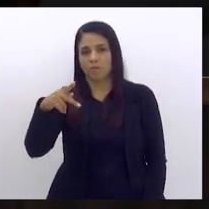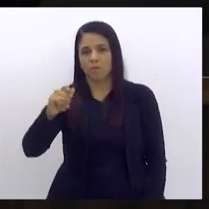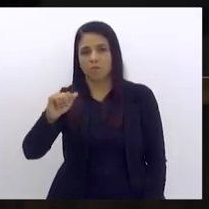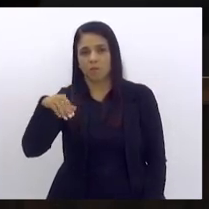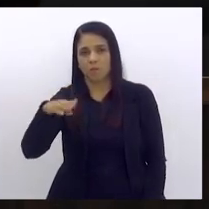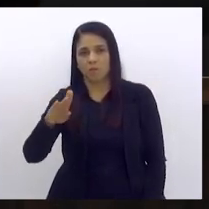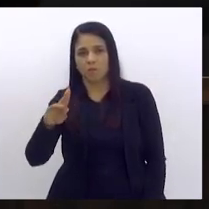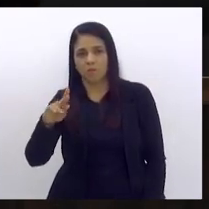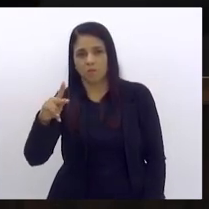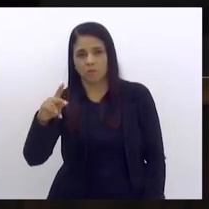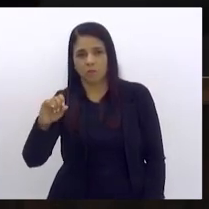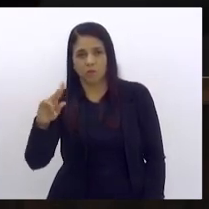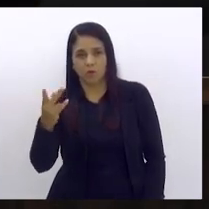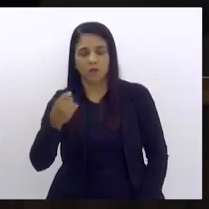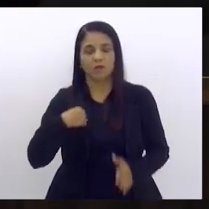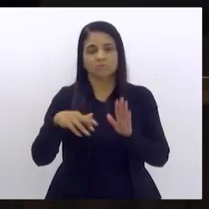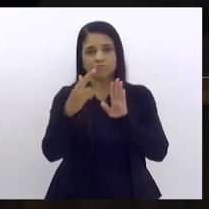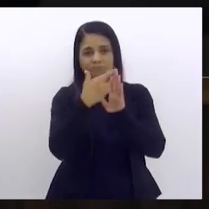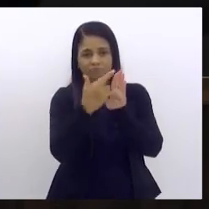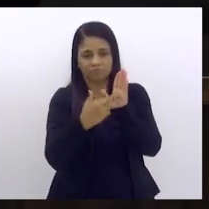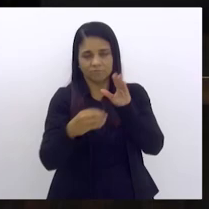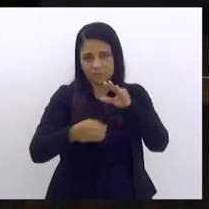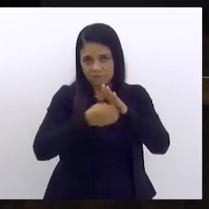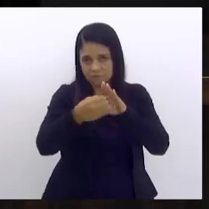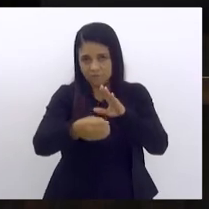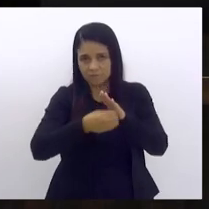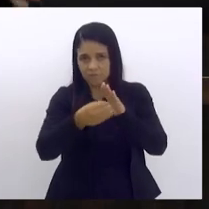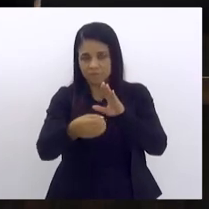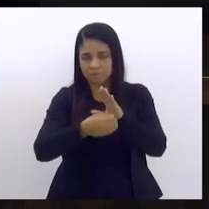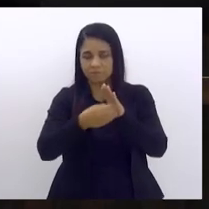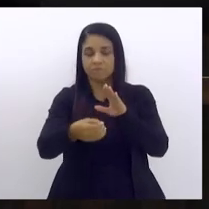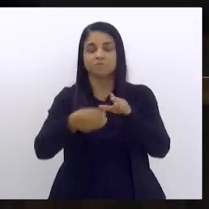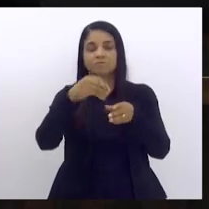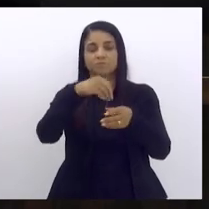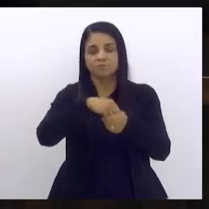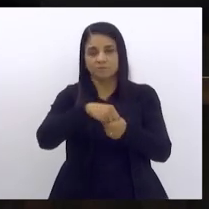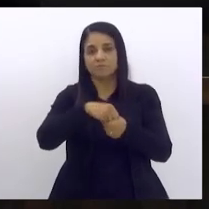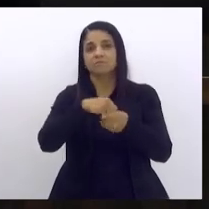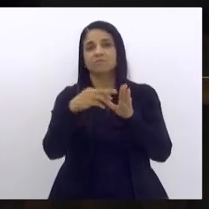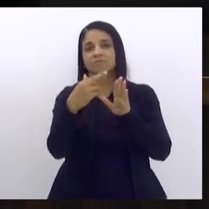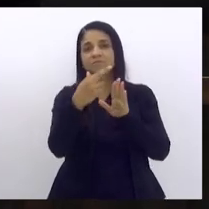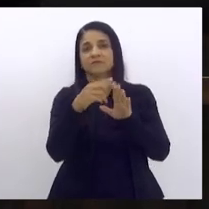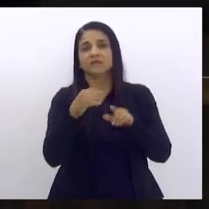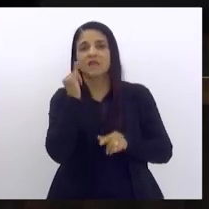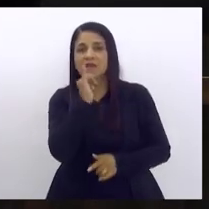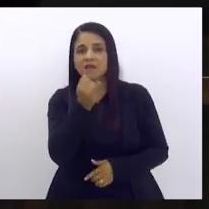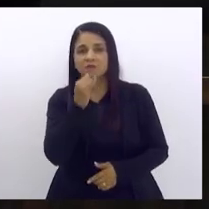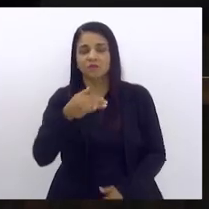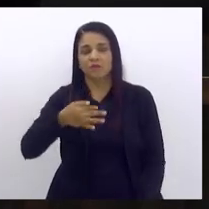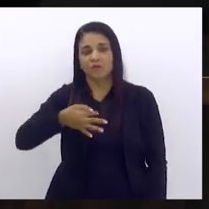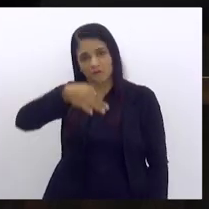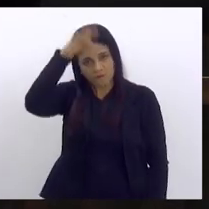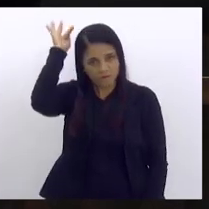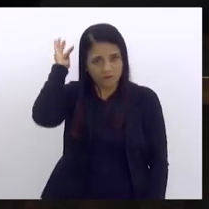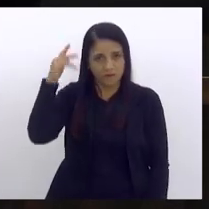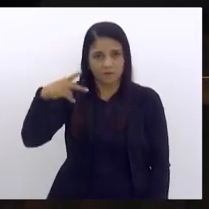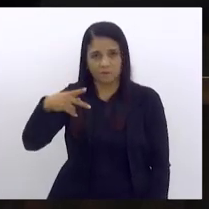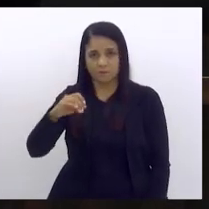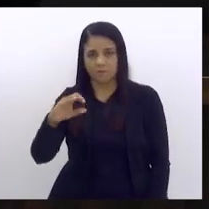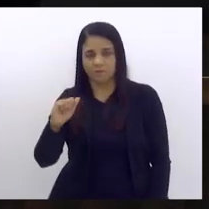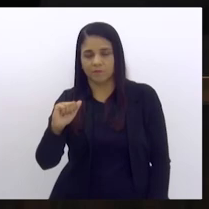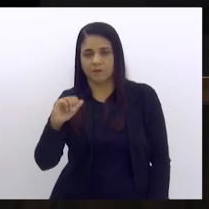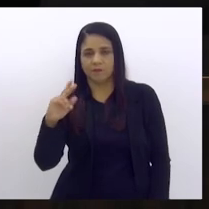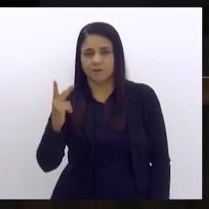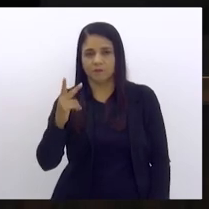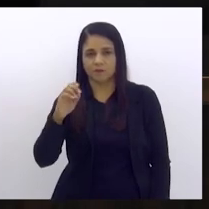Parecer das comissões de normas internas e proposições externas, favorável. Relator, deputado Fred Pacheco. Em